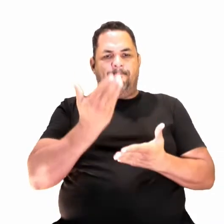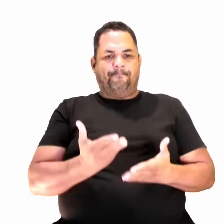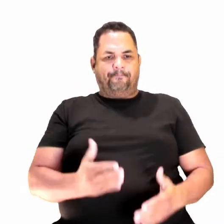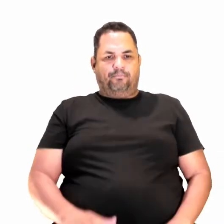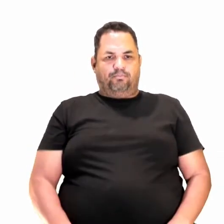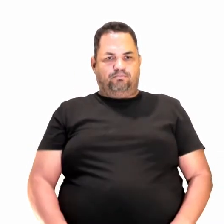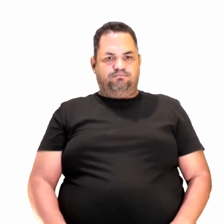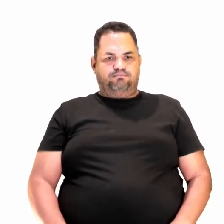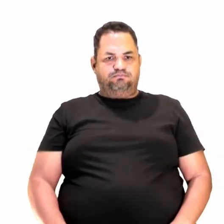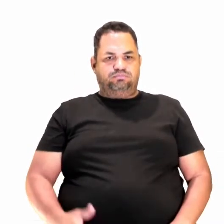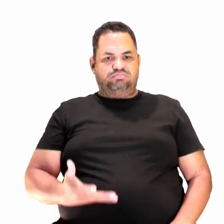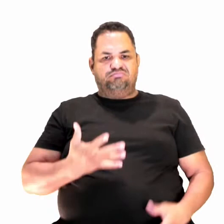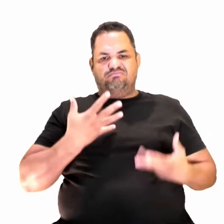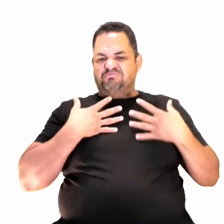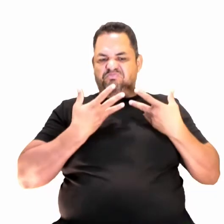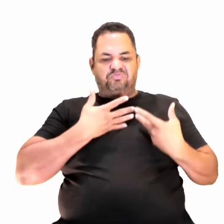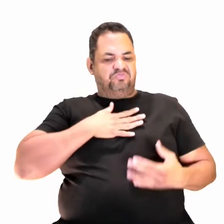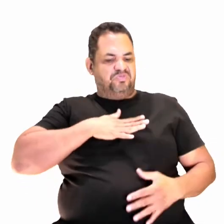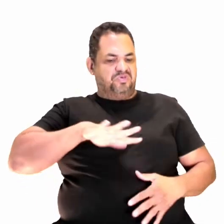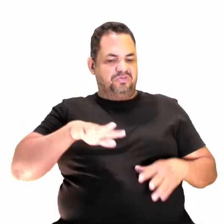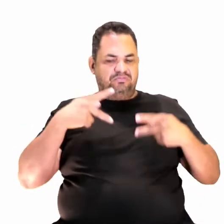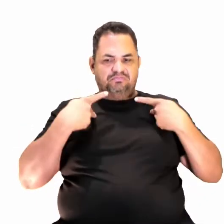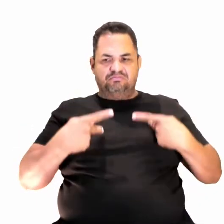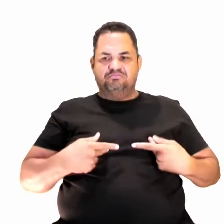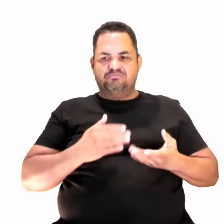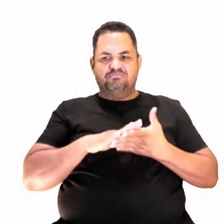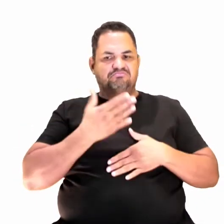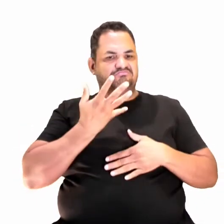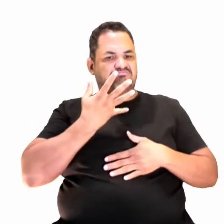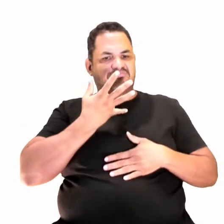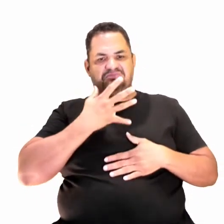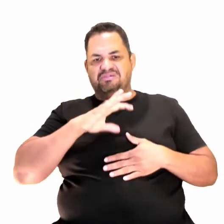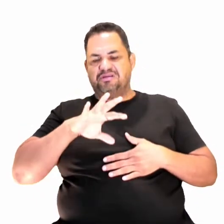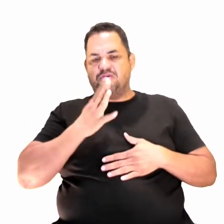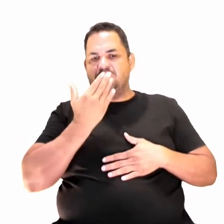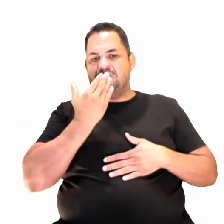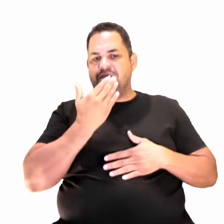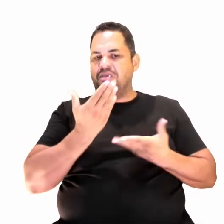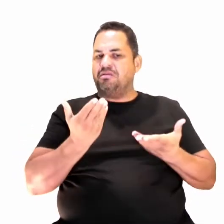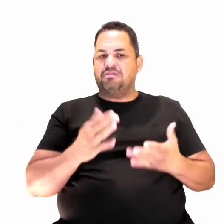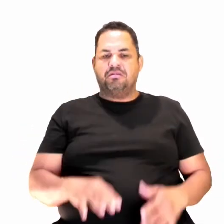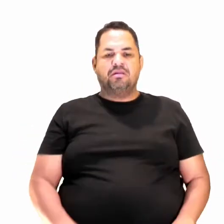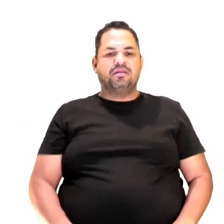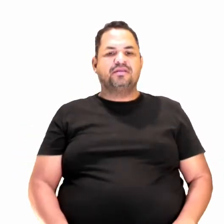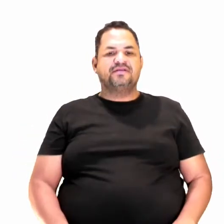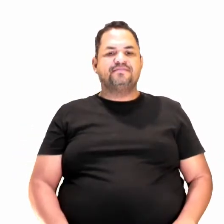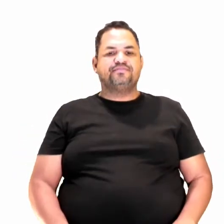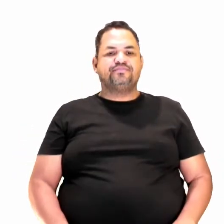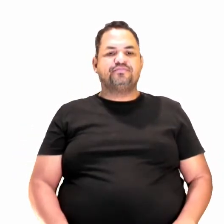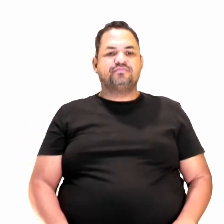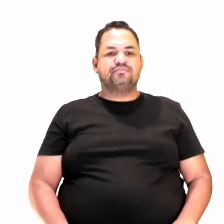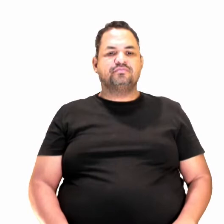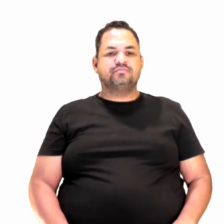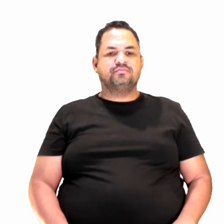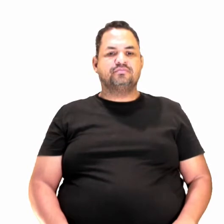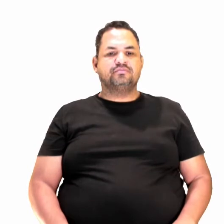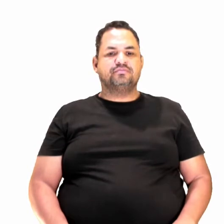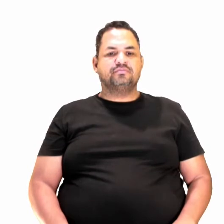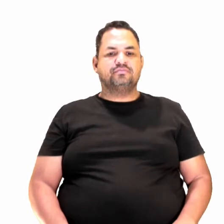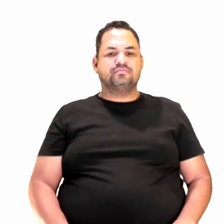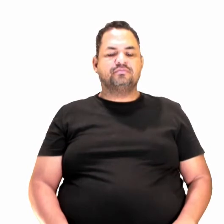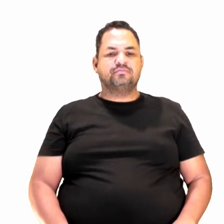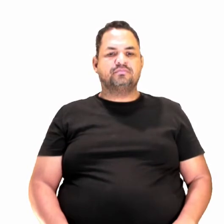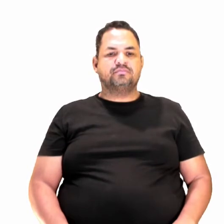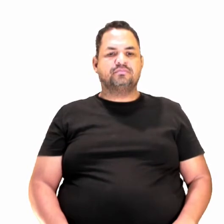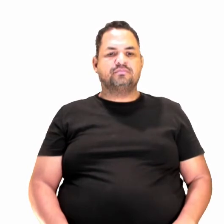questão da insatisfação no corpo, negar a fome, preoccupation with food, calories, collecting recipes and